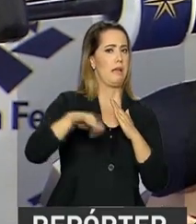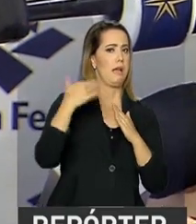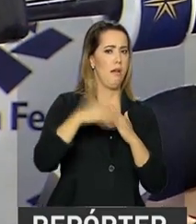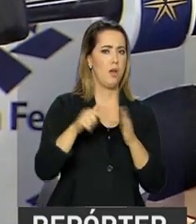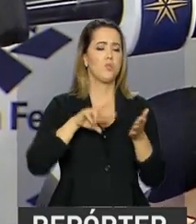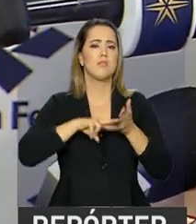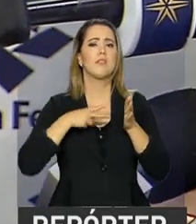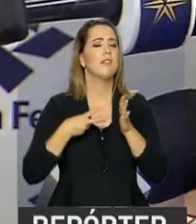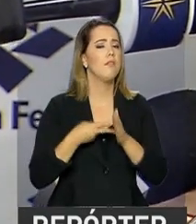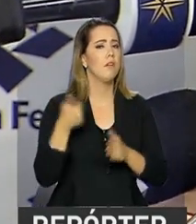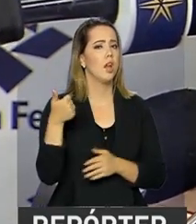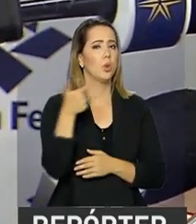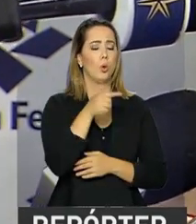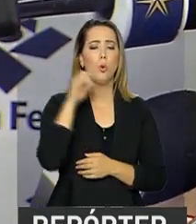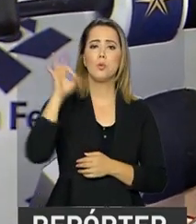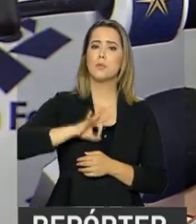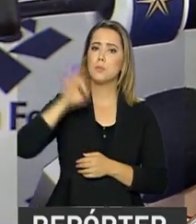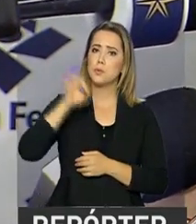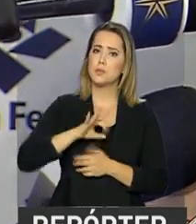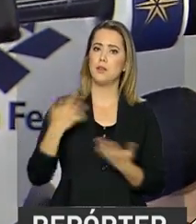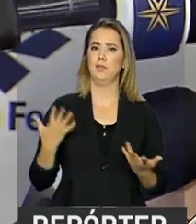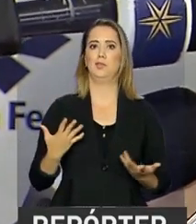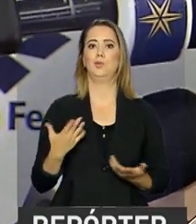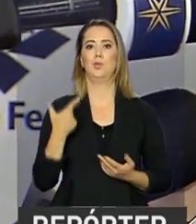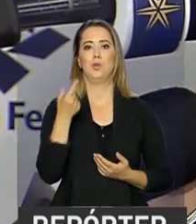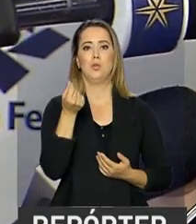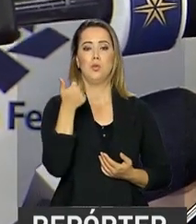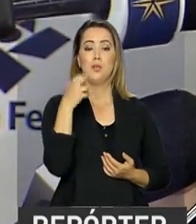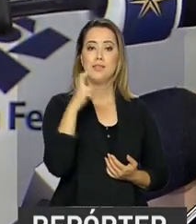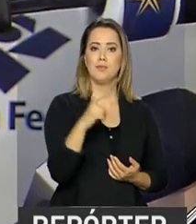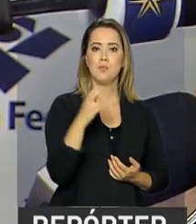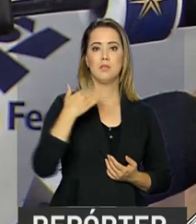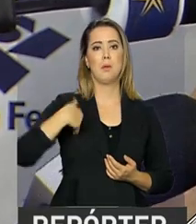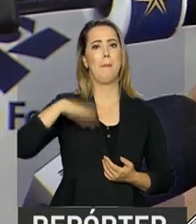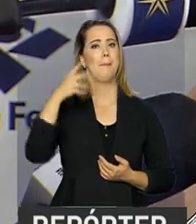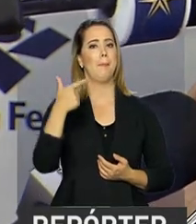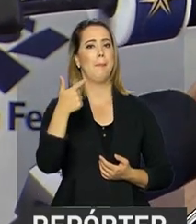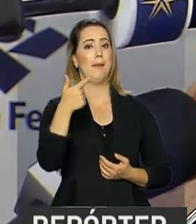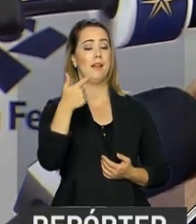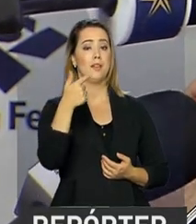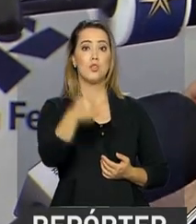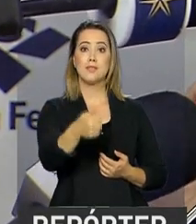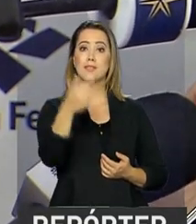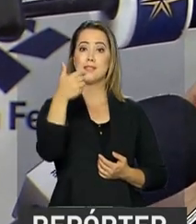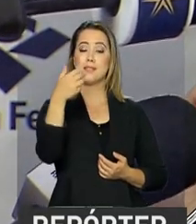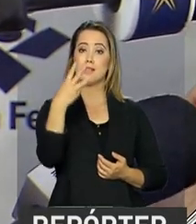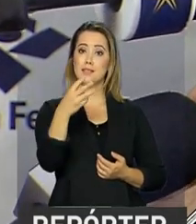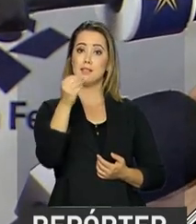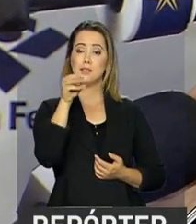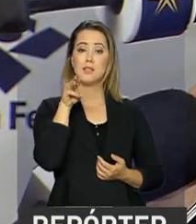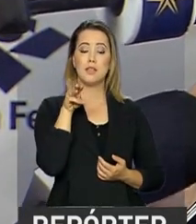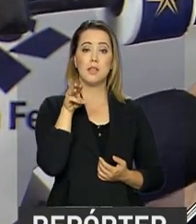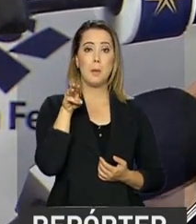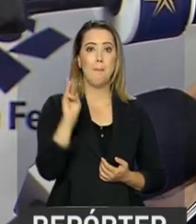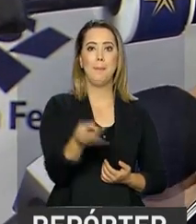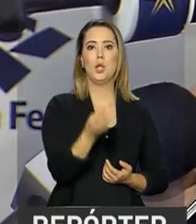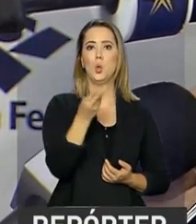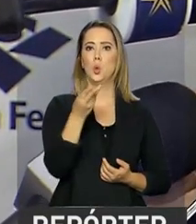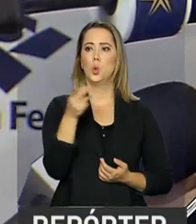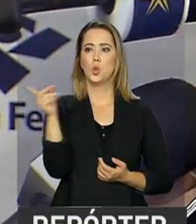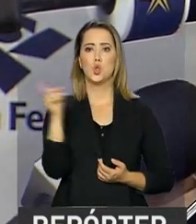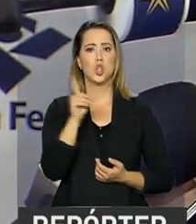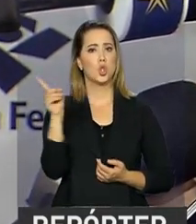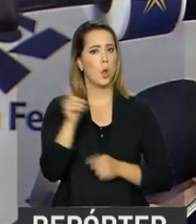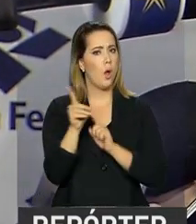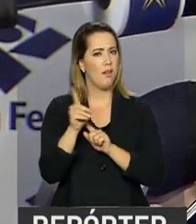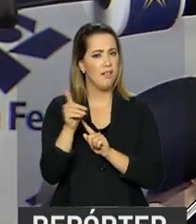aquisições de imóveis em 2015 os brasileiros adquiriram 730 Milhões de Dólares em imóveis nos Estados Unidos um valor